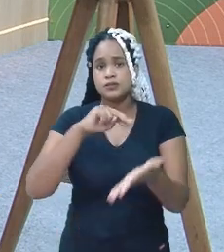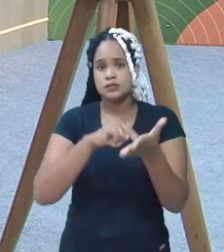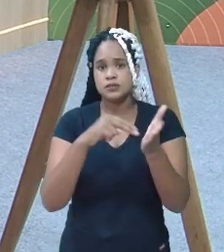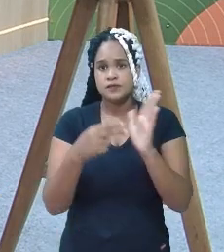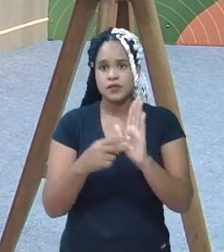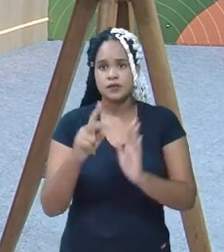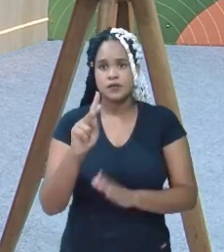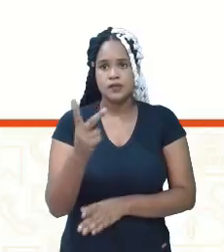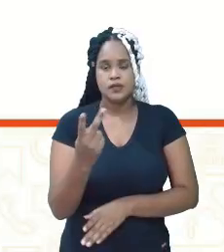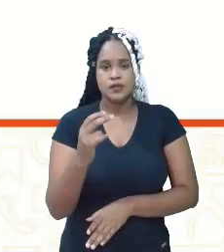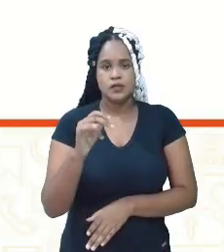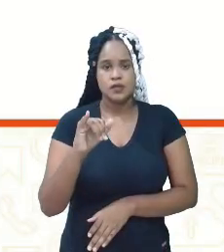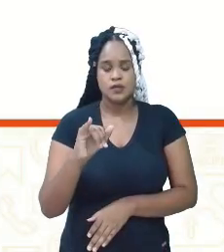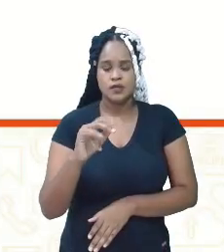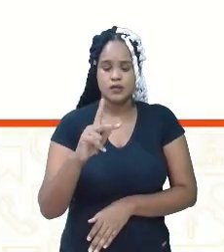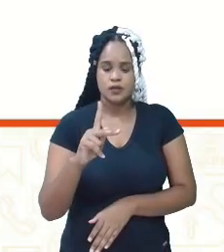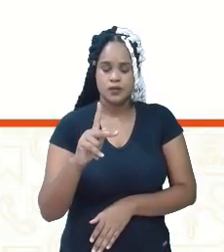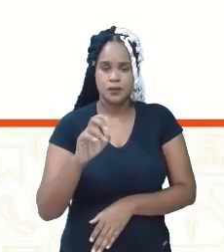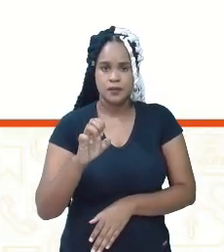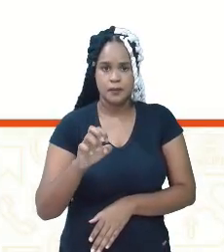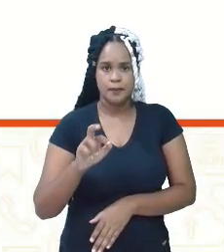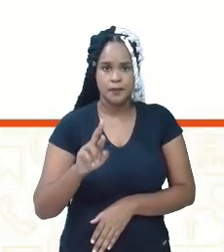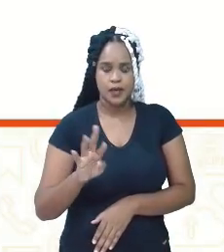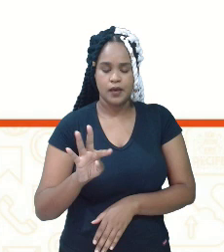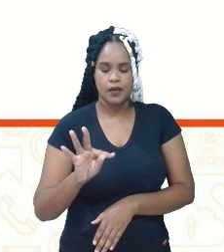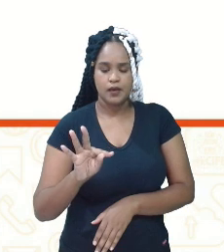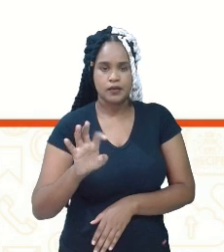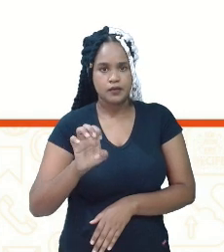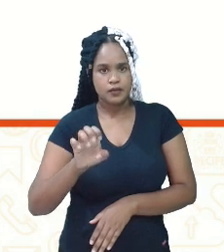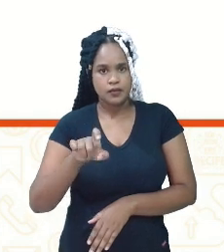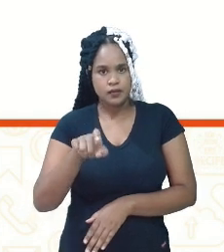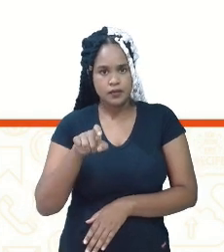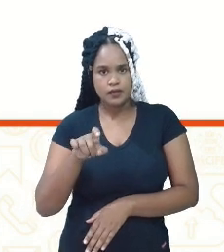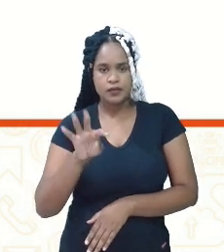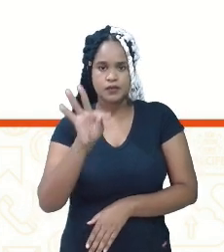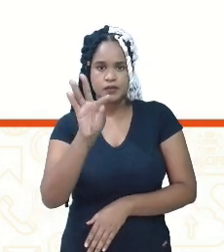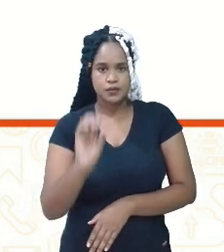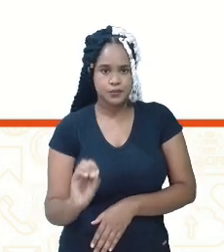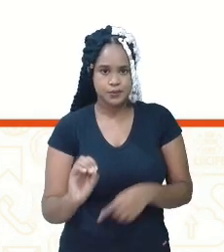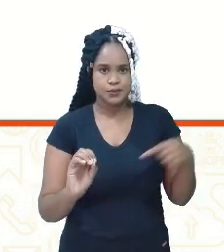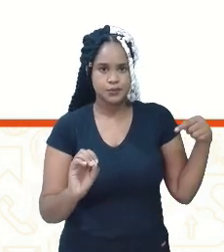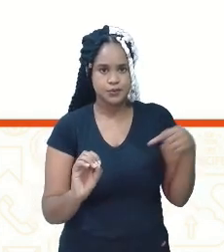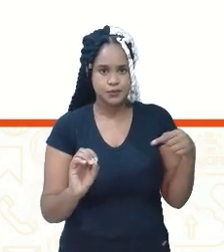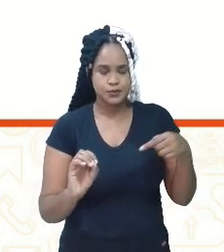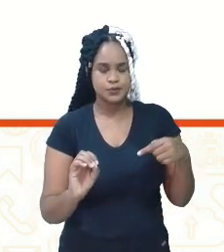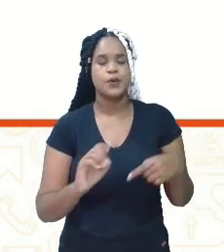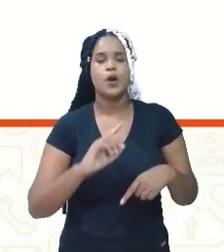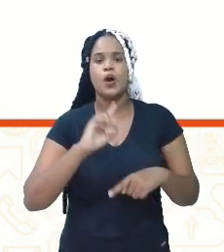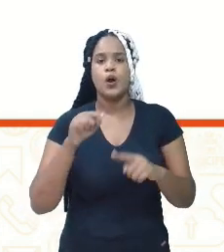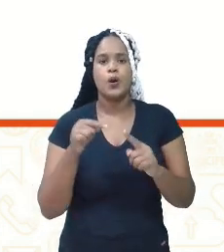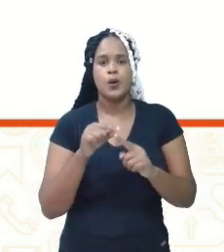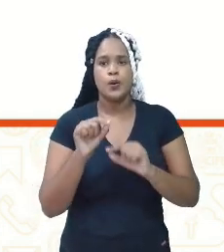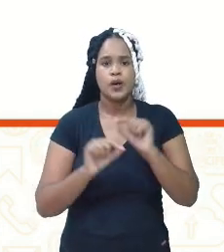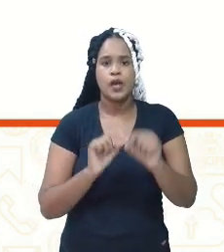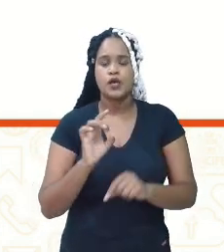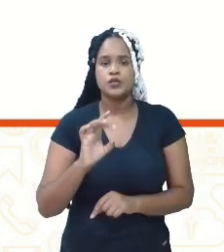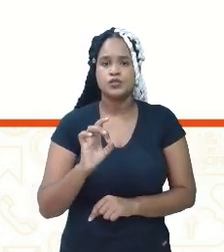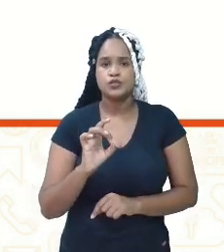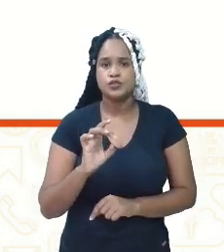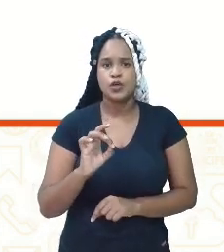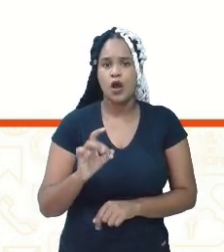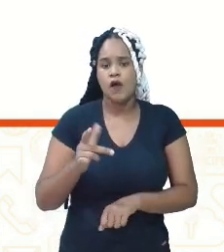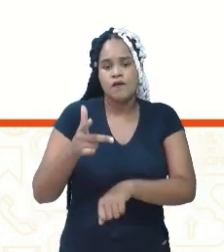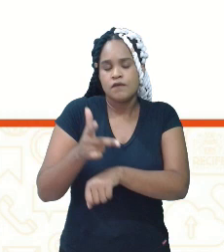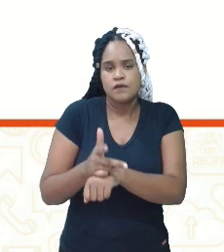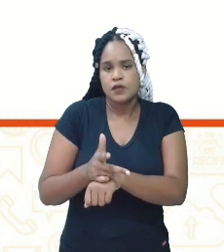uma reescrita de uma história, dessa vez não no papel, não em vídeo, mas através